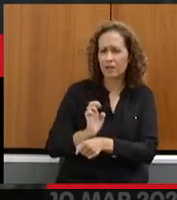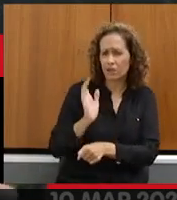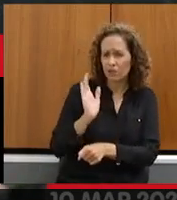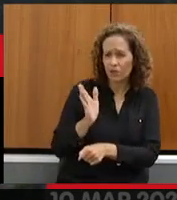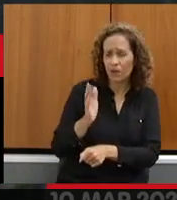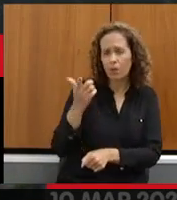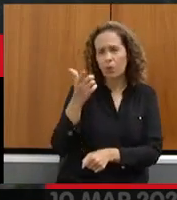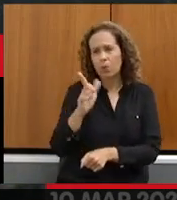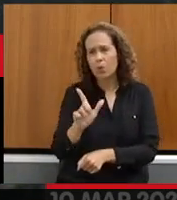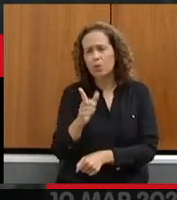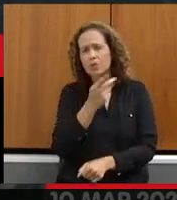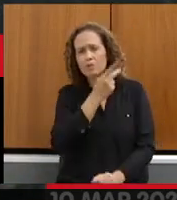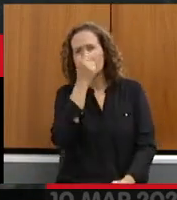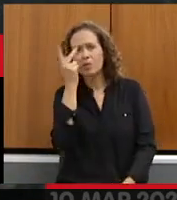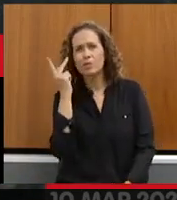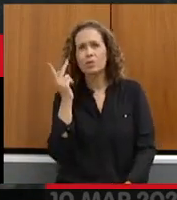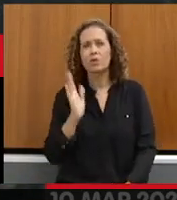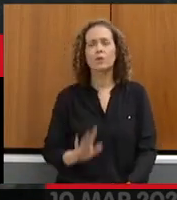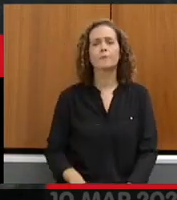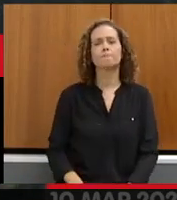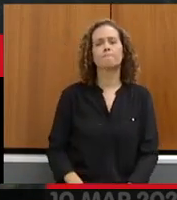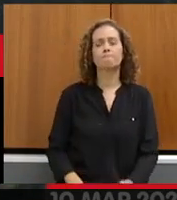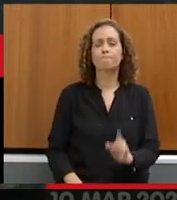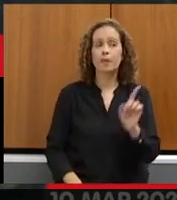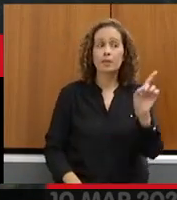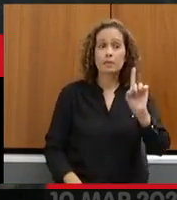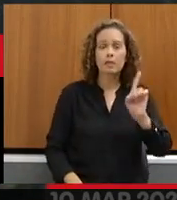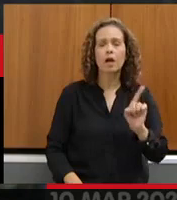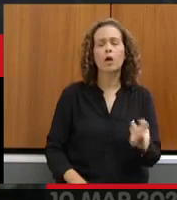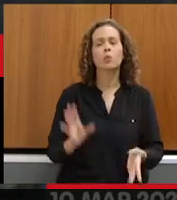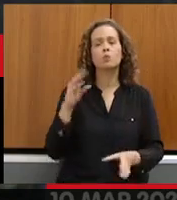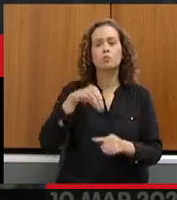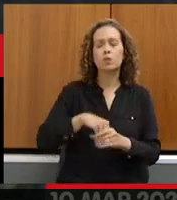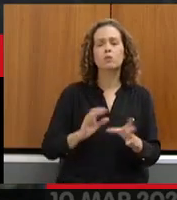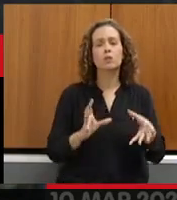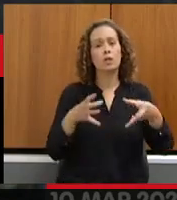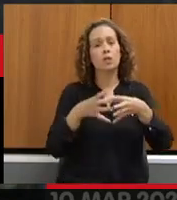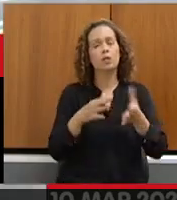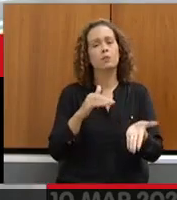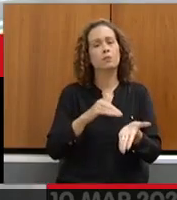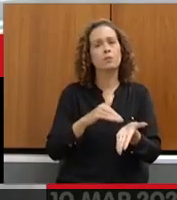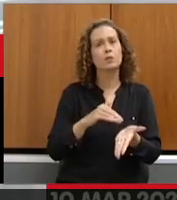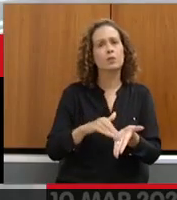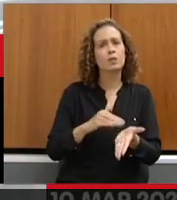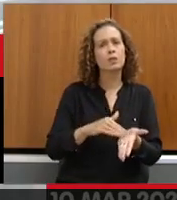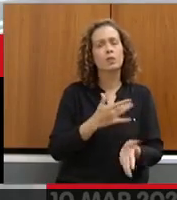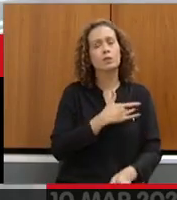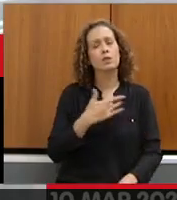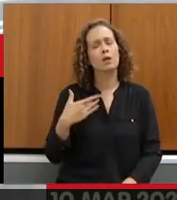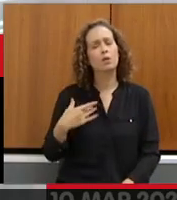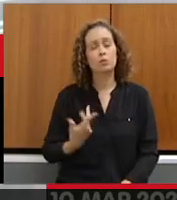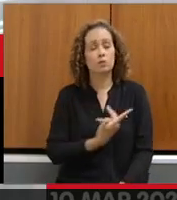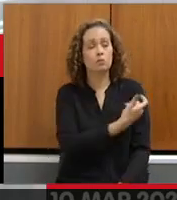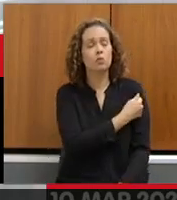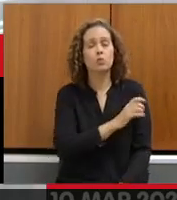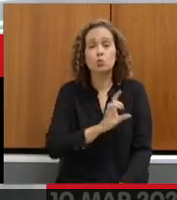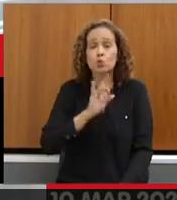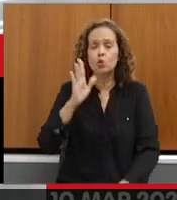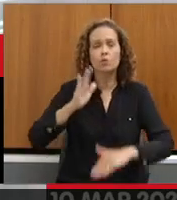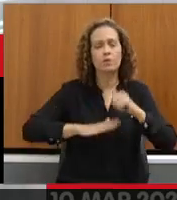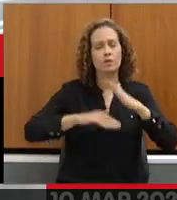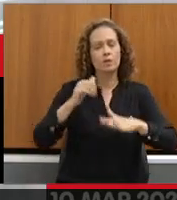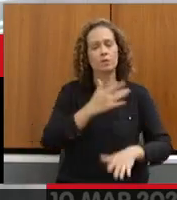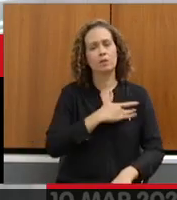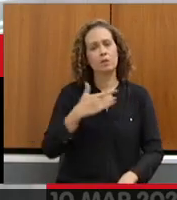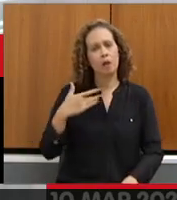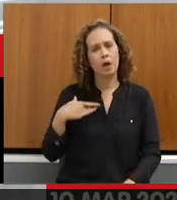alguma outra autoridade algum outro nós nós na Secretaria de Saúde a vacina vamos somente os produtos da Saúde